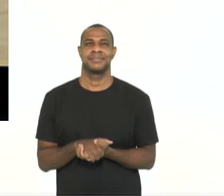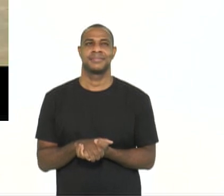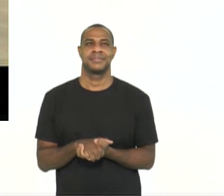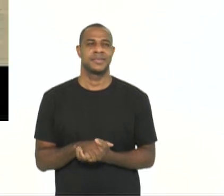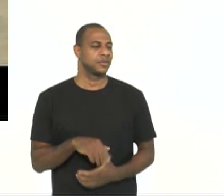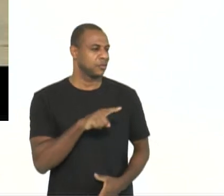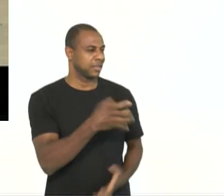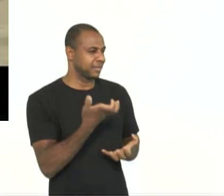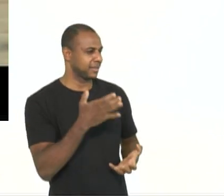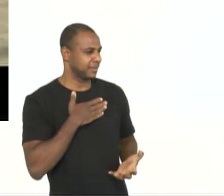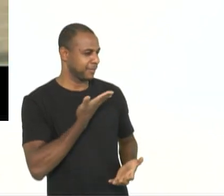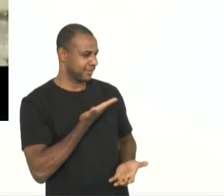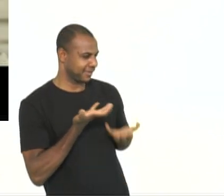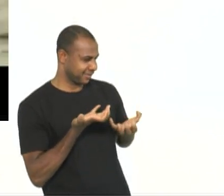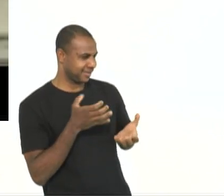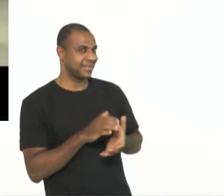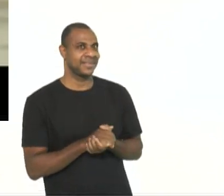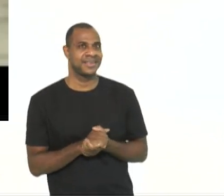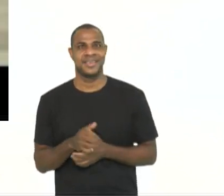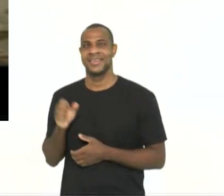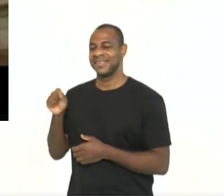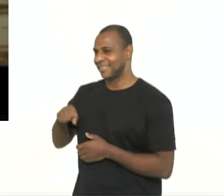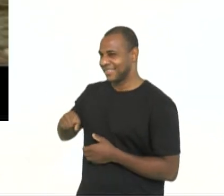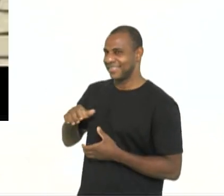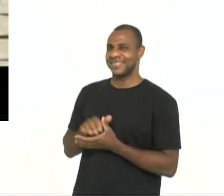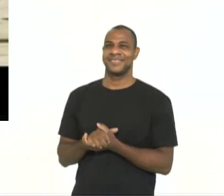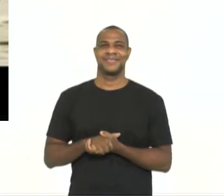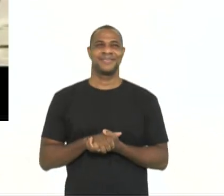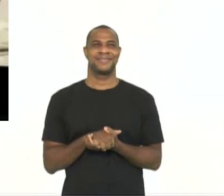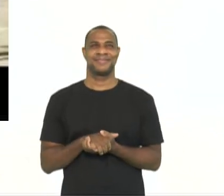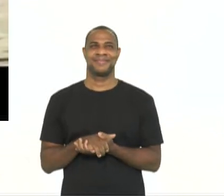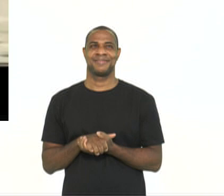Você quer ser meu amigo? Sim!